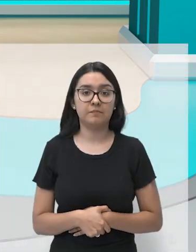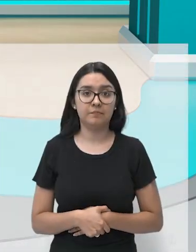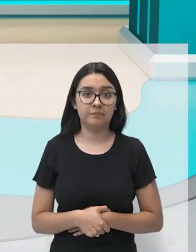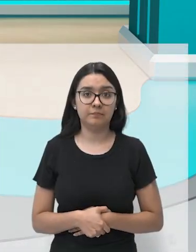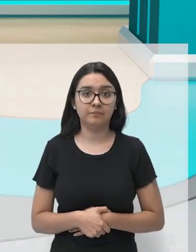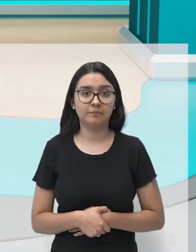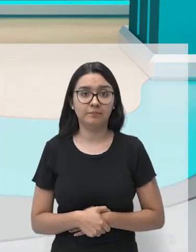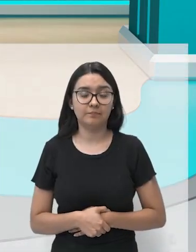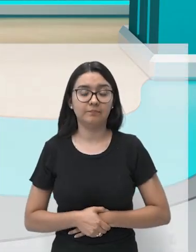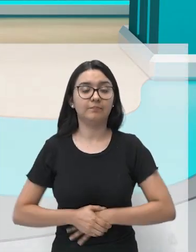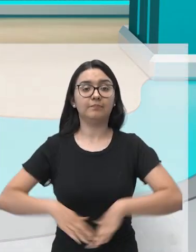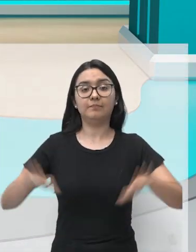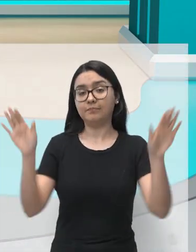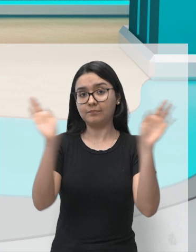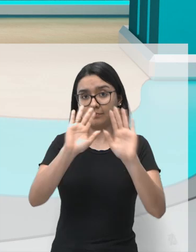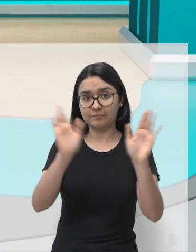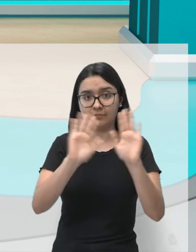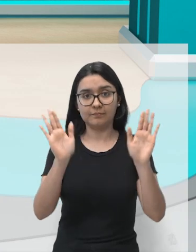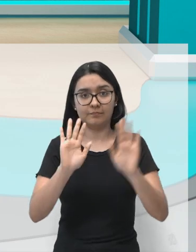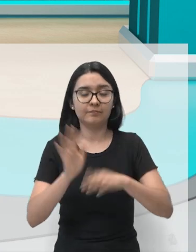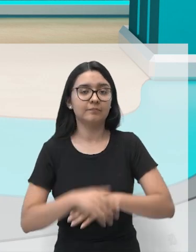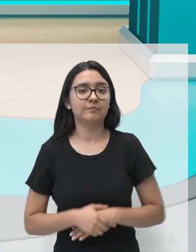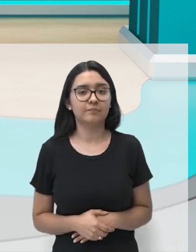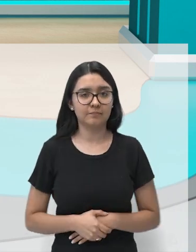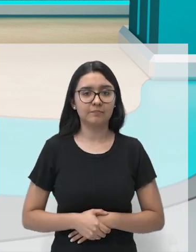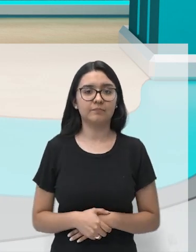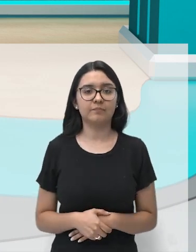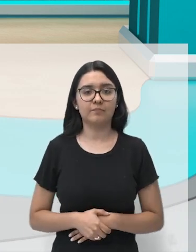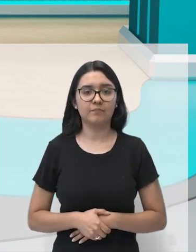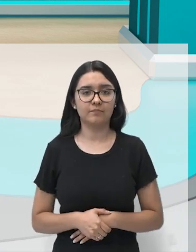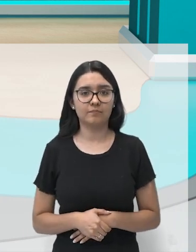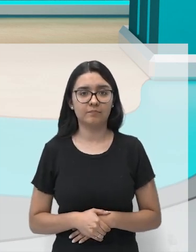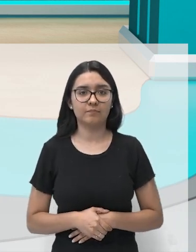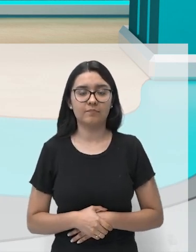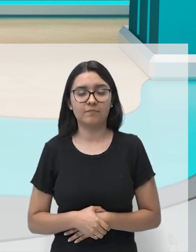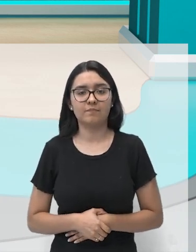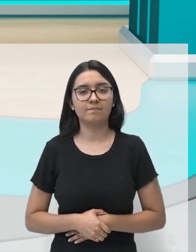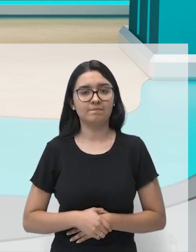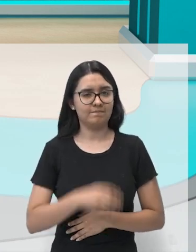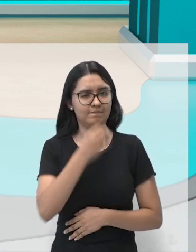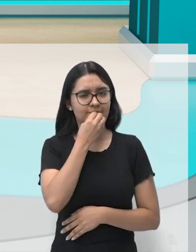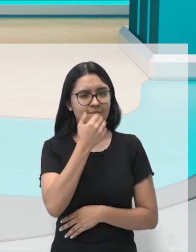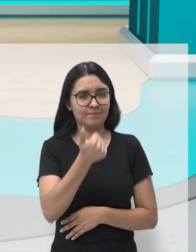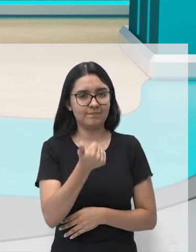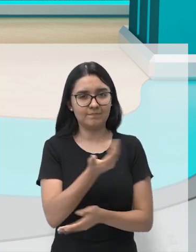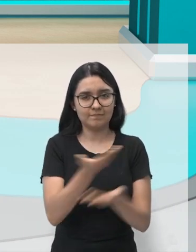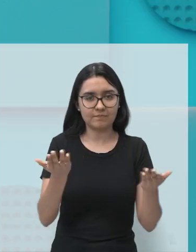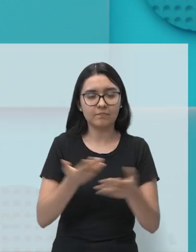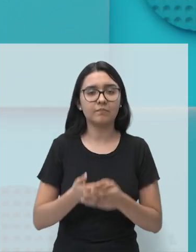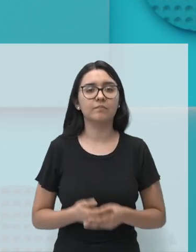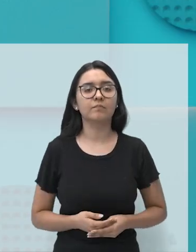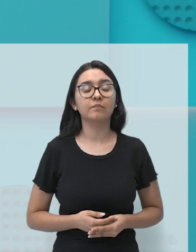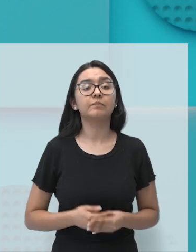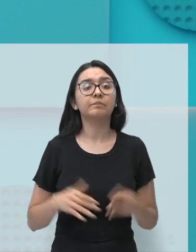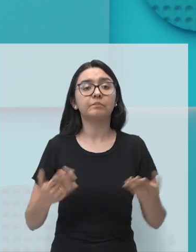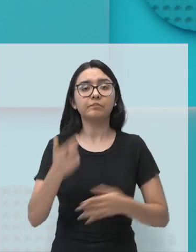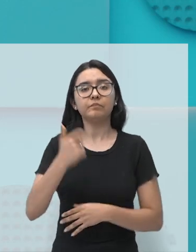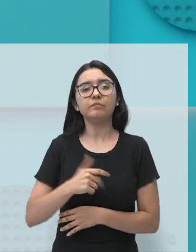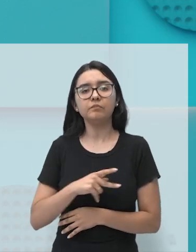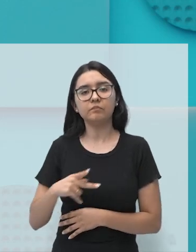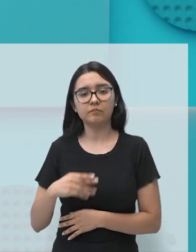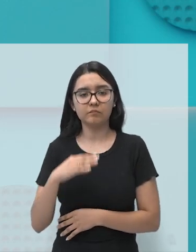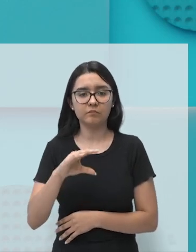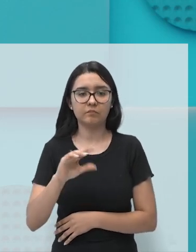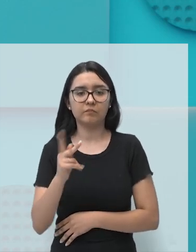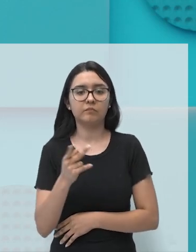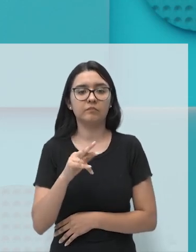Hey guys, how you doing? Oi pessoal, como é que vocês estão? Eu sou a professora